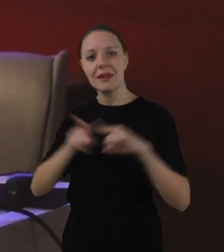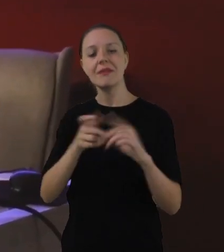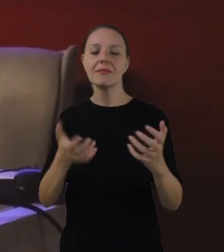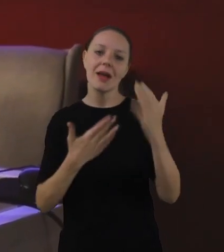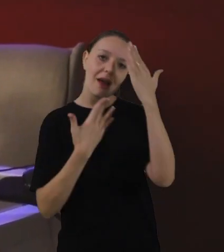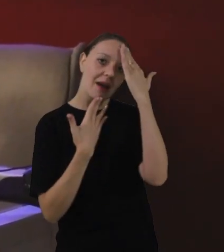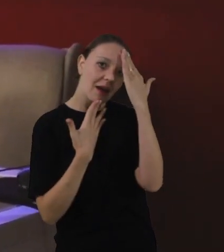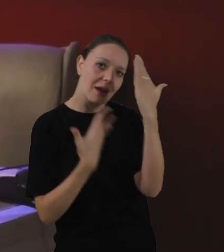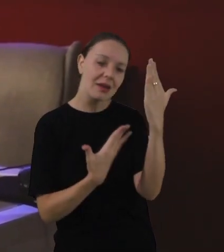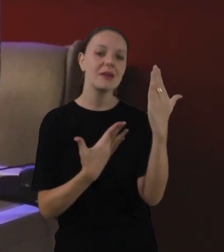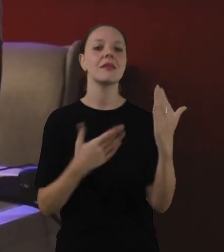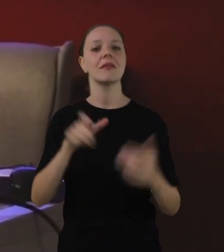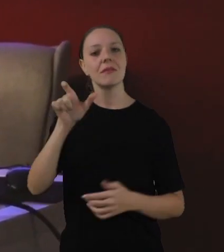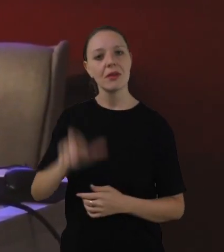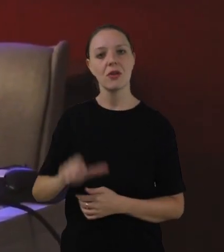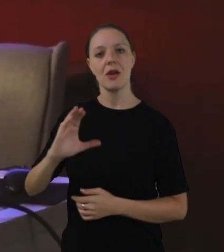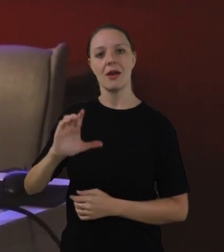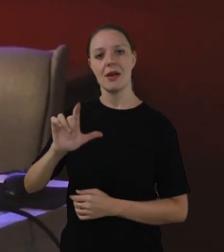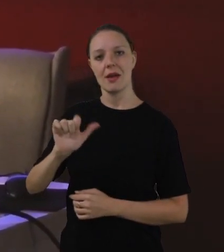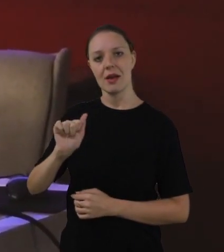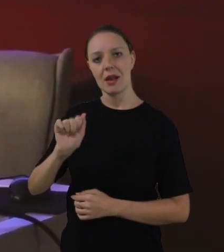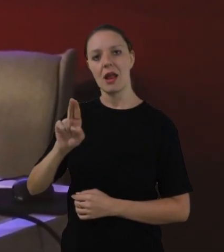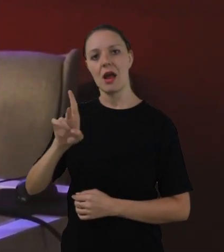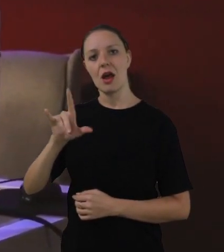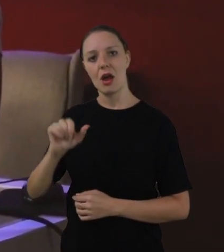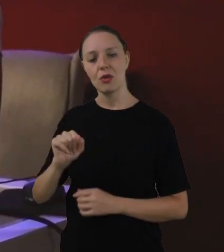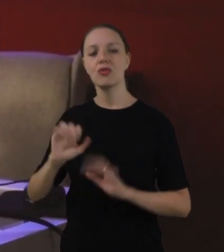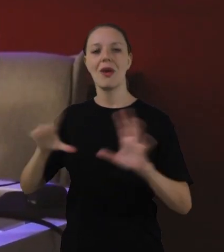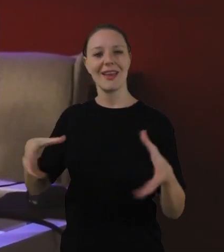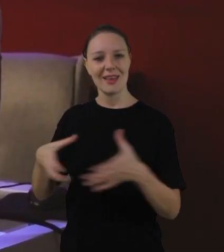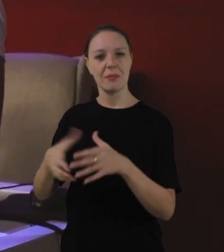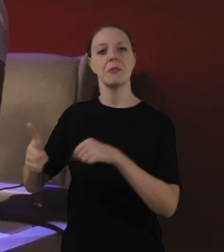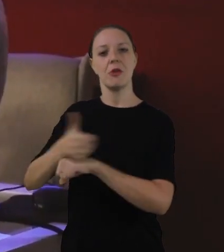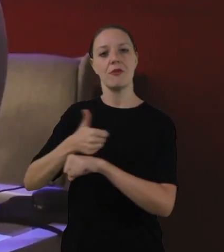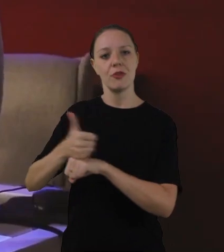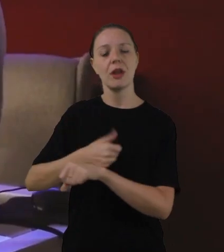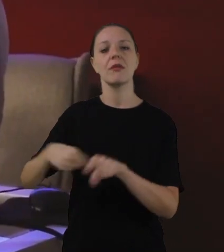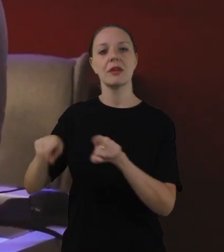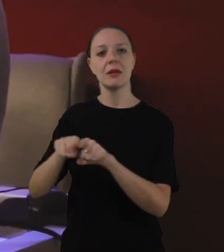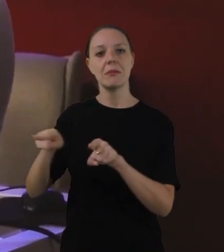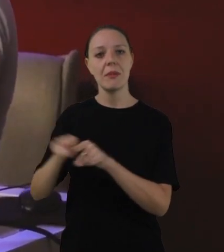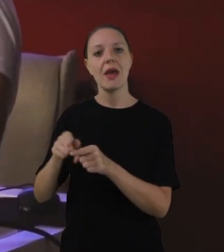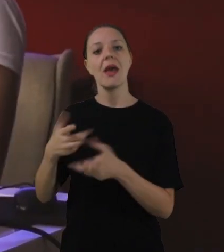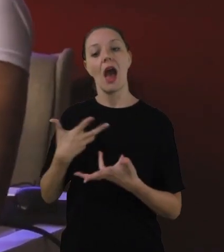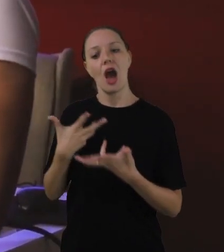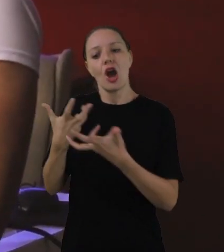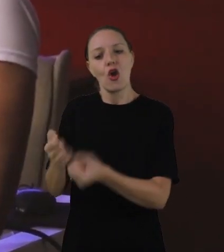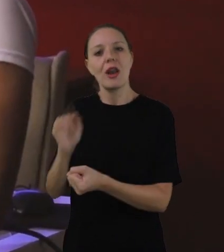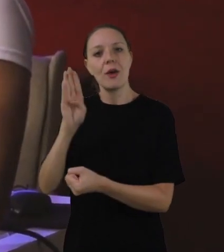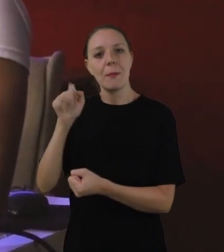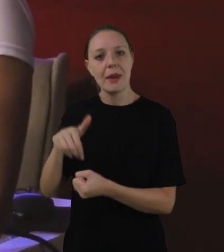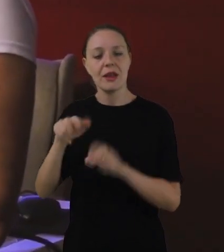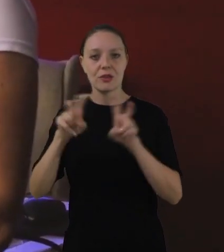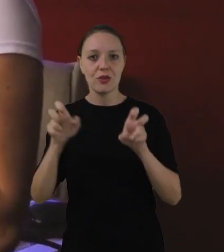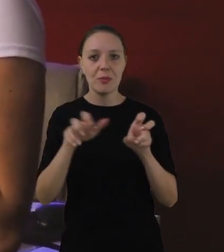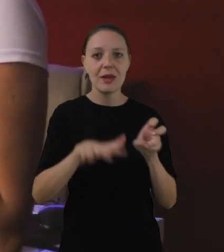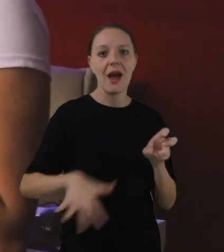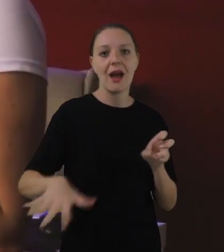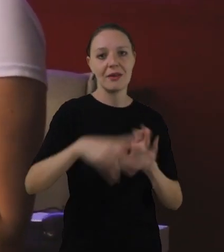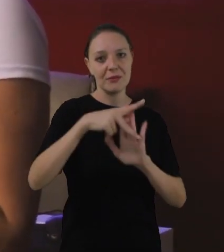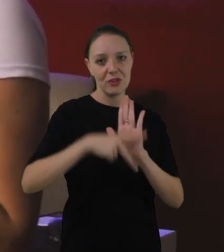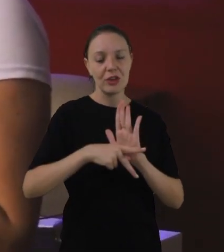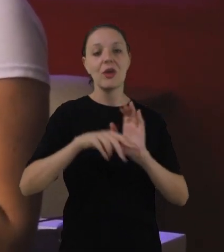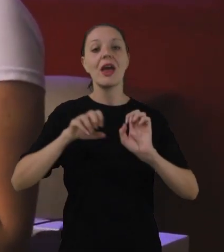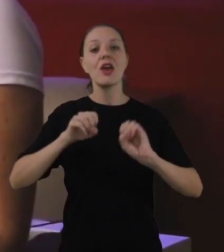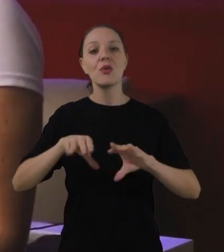toda a equipe, que nos acolheram muito bem na execução desse projeto, que é dos espaços educativos culturais. Talvez vocês